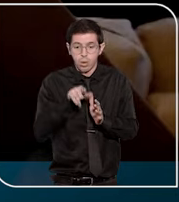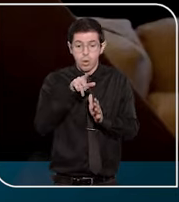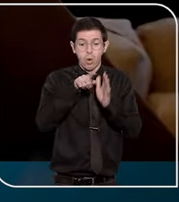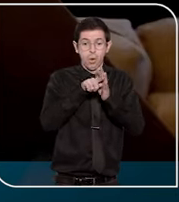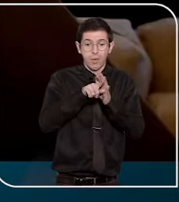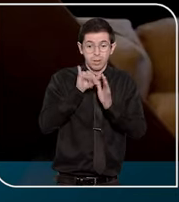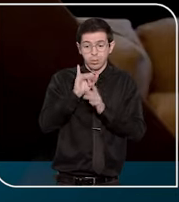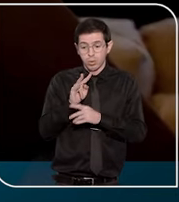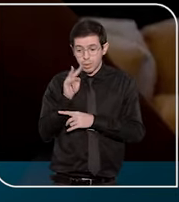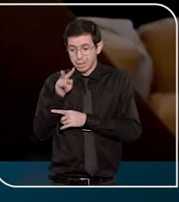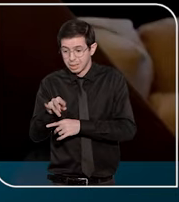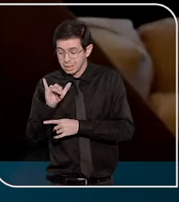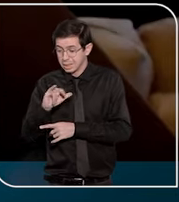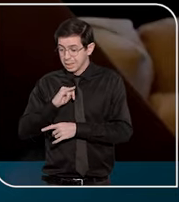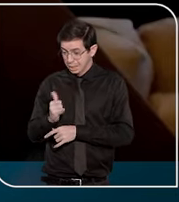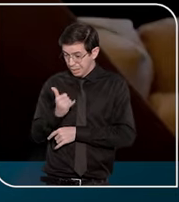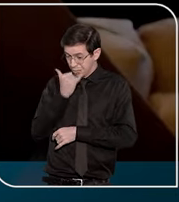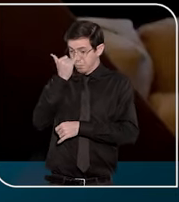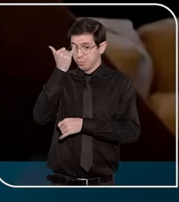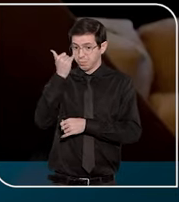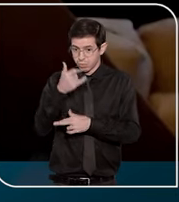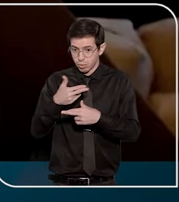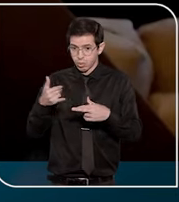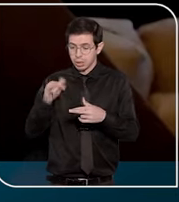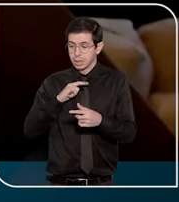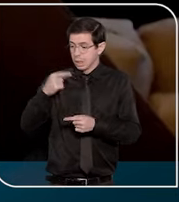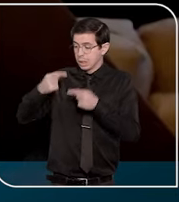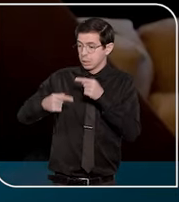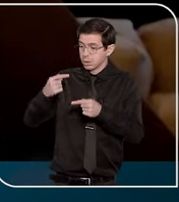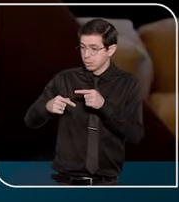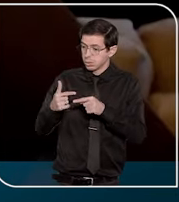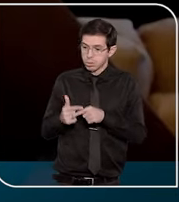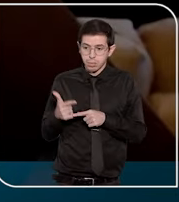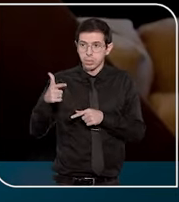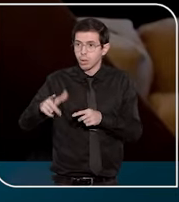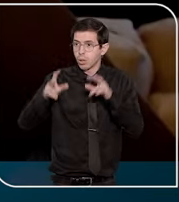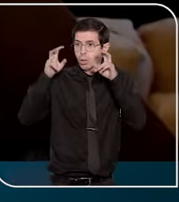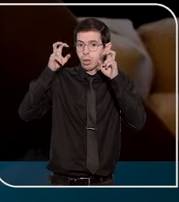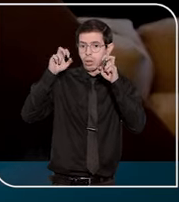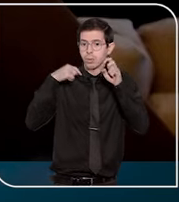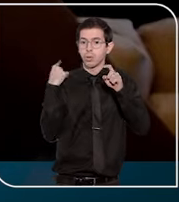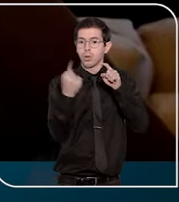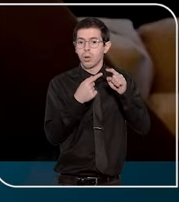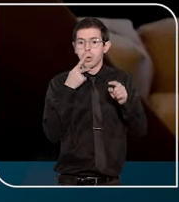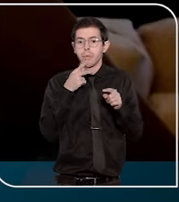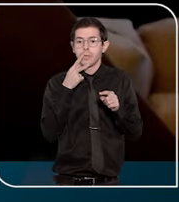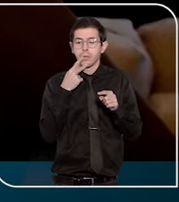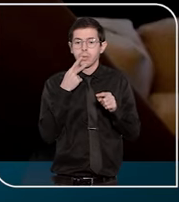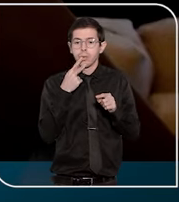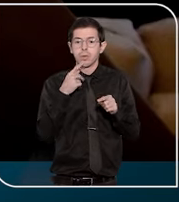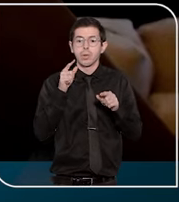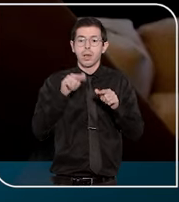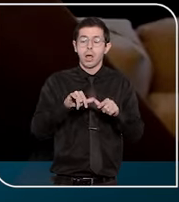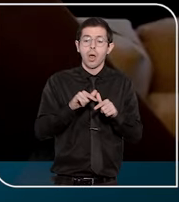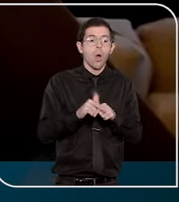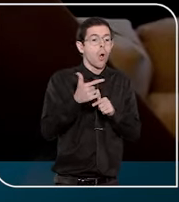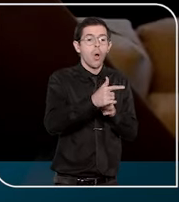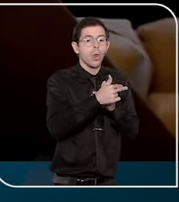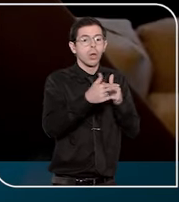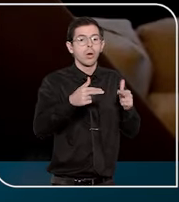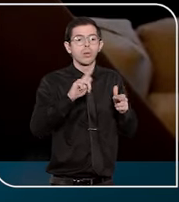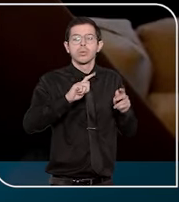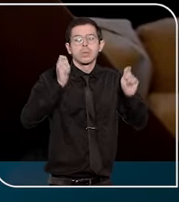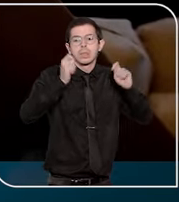um pênalti. E se você está tentando discutir, ou precisa discutir, por exemplo, essas questões que nós falamos, é um lateral, não dá mais